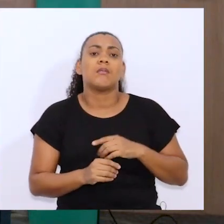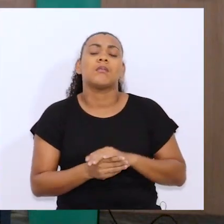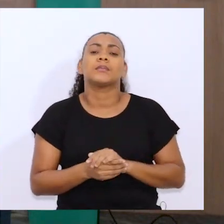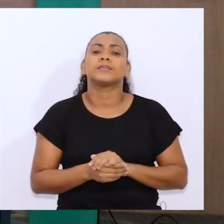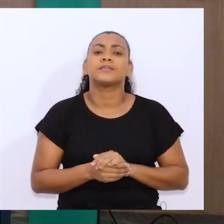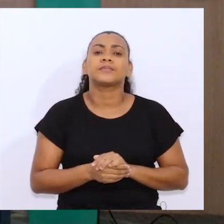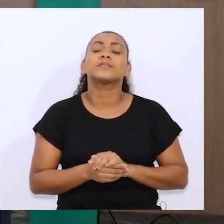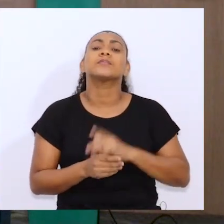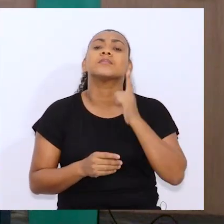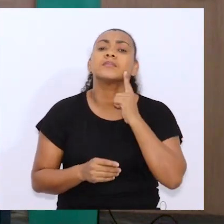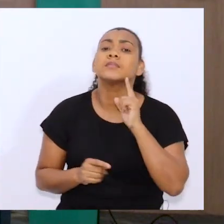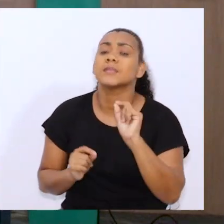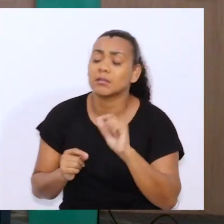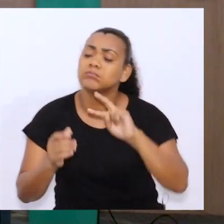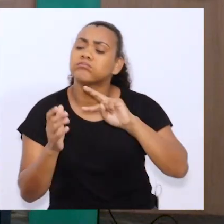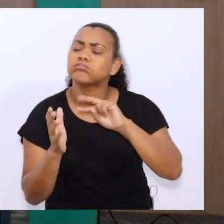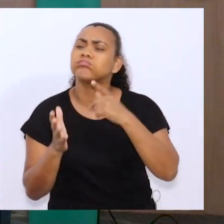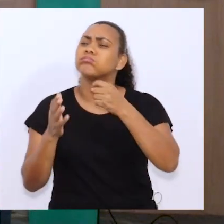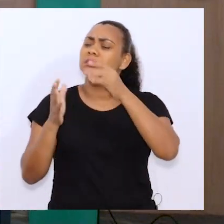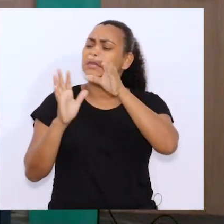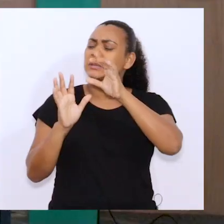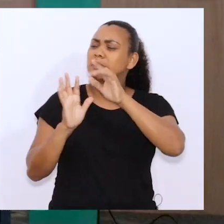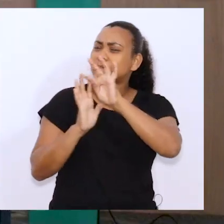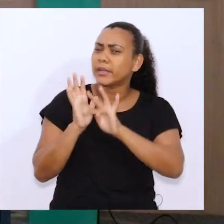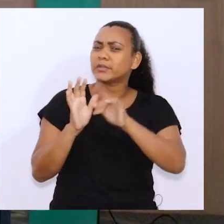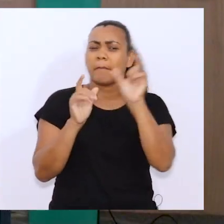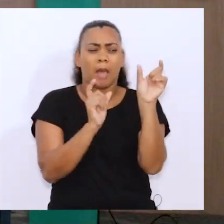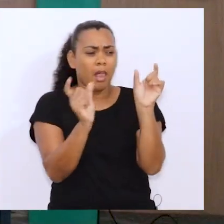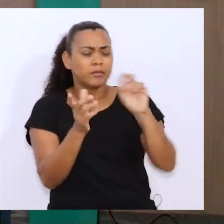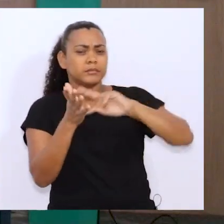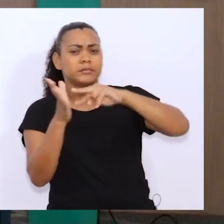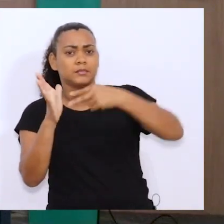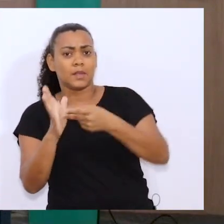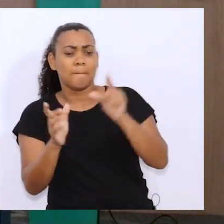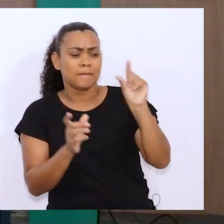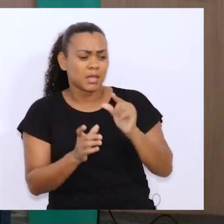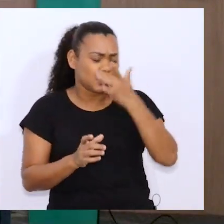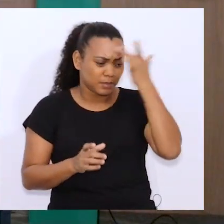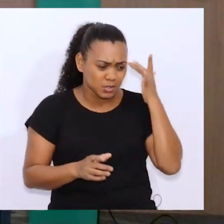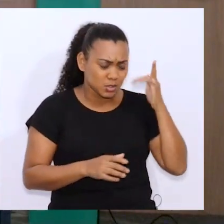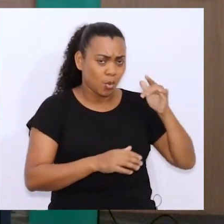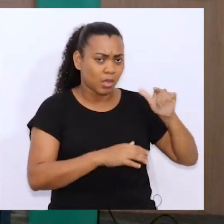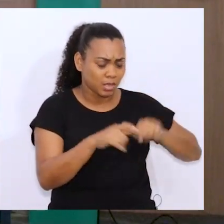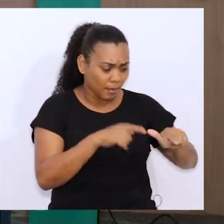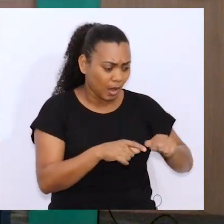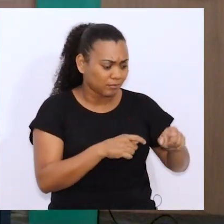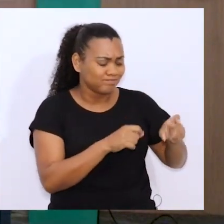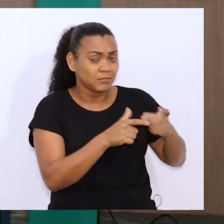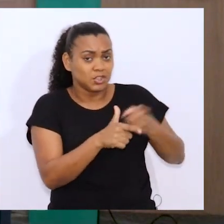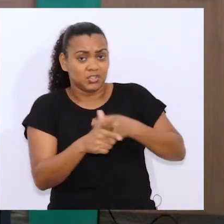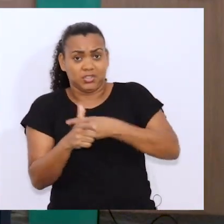Expropriação. Nós estamos aí interpretando esse texto. É quando o pequeno proprietário rural acontece o quê? Se